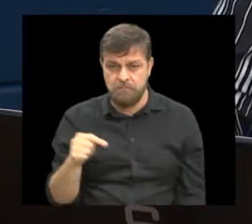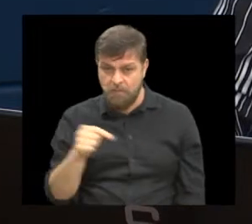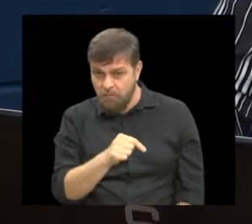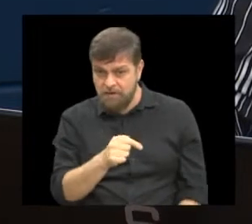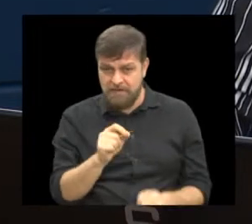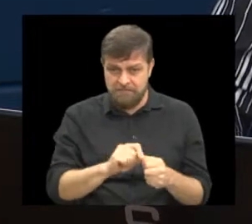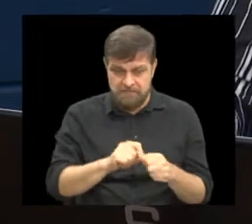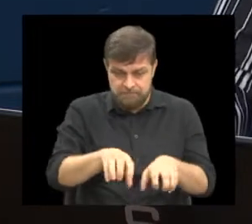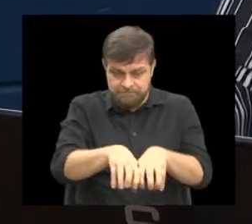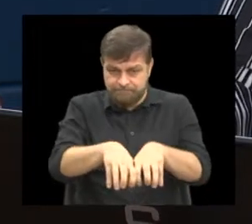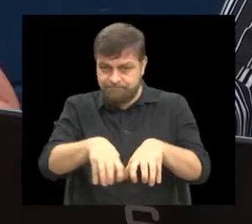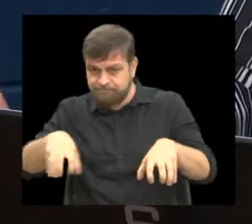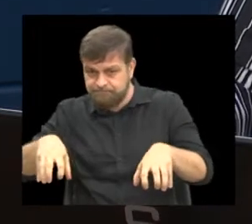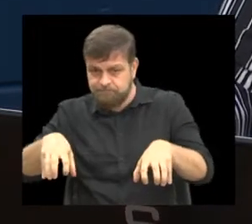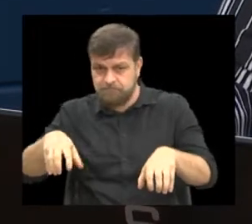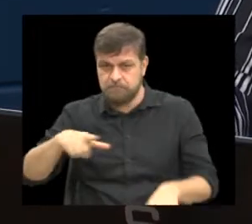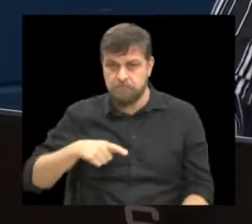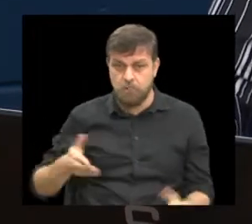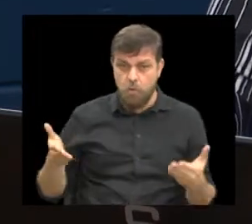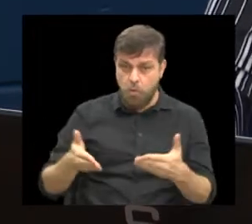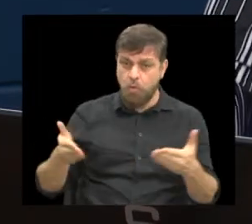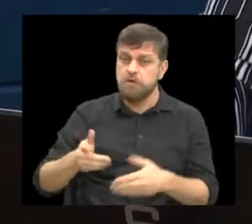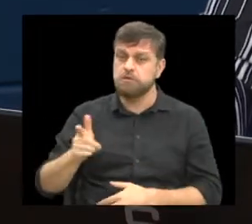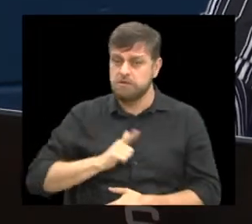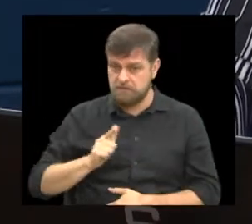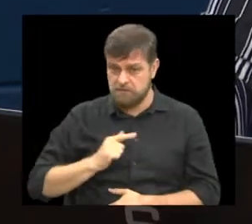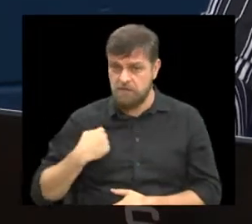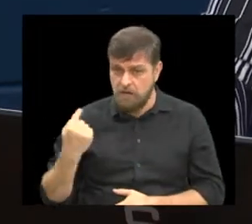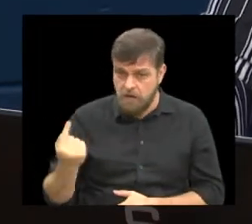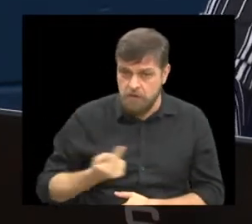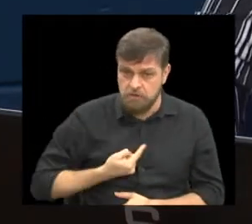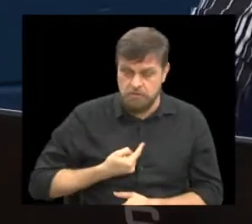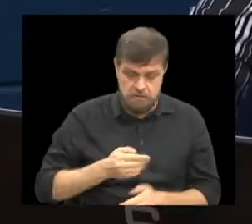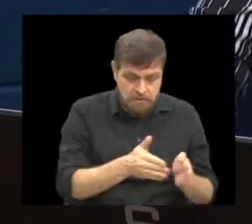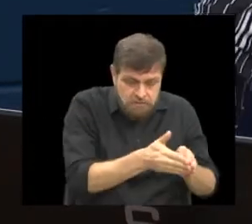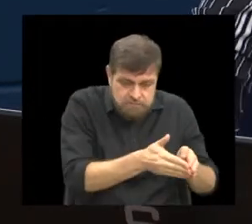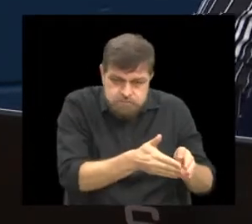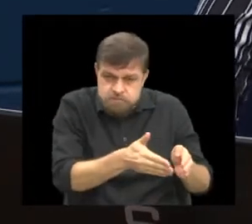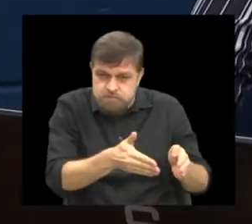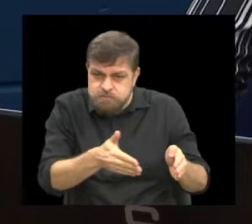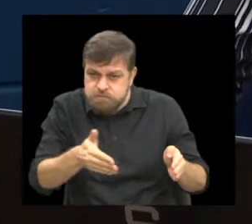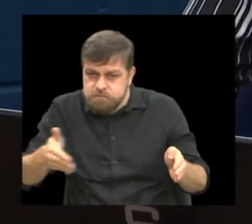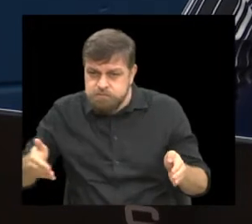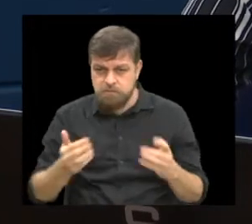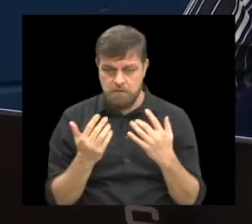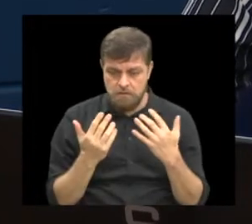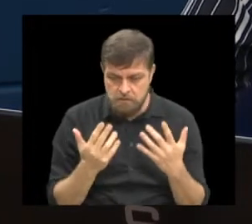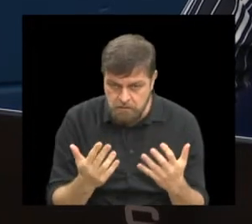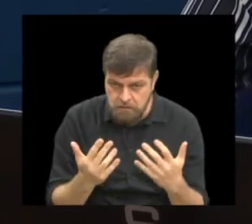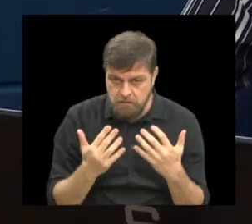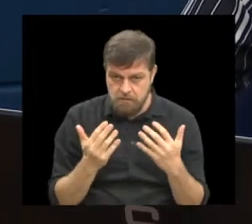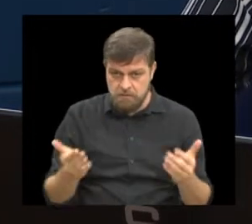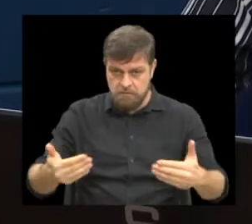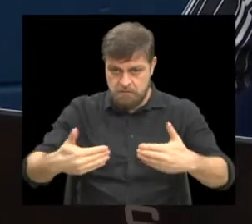essa separação e hoje a gente tem dentro do nosso espectro do autismo, ainda hoje pelo